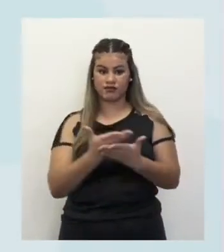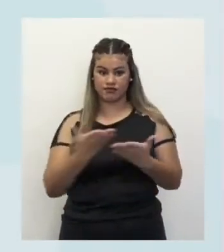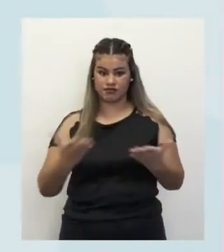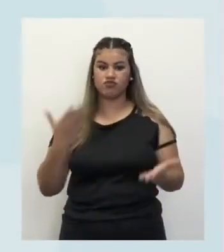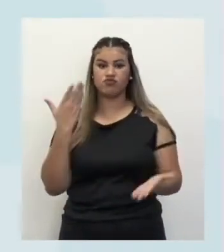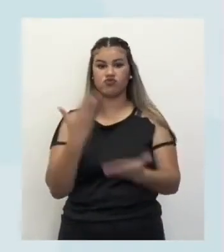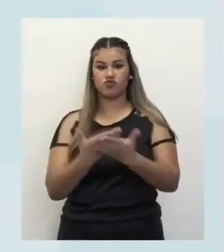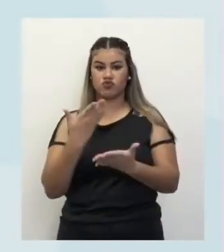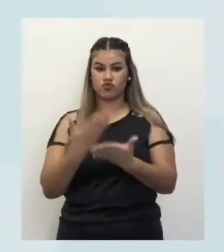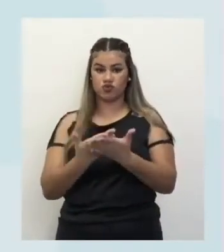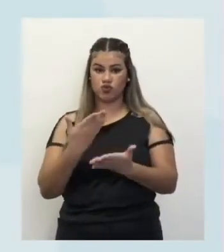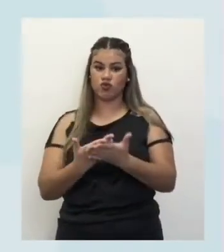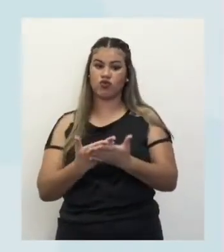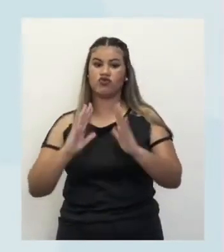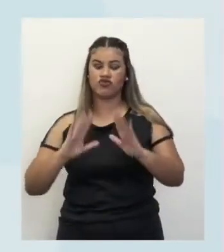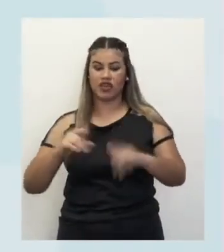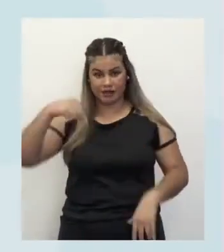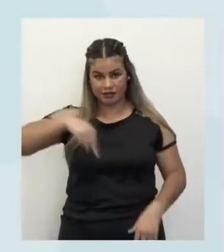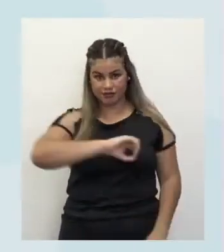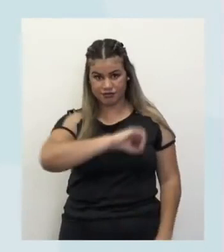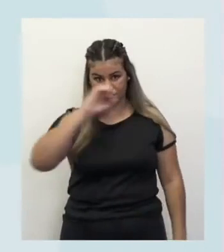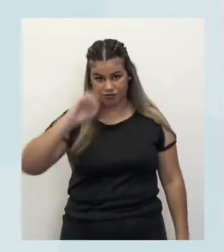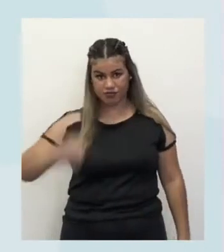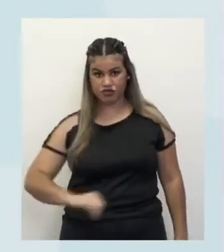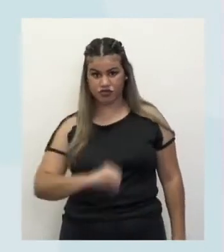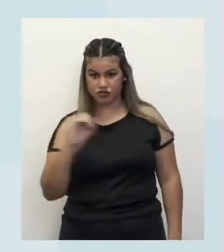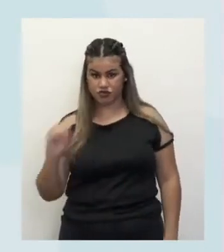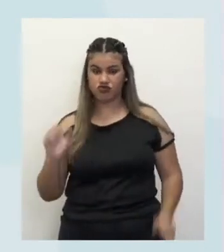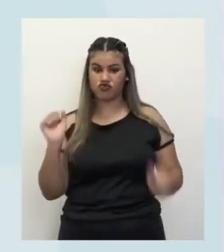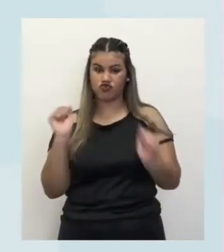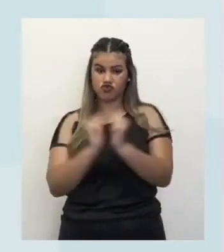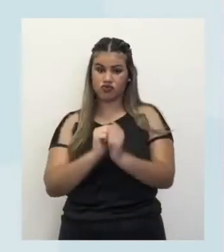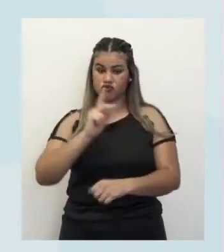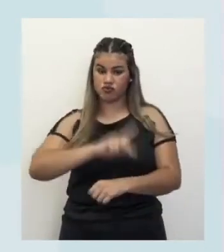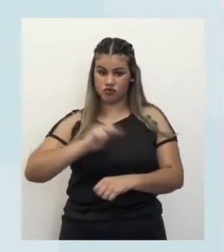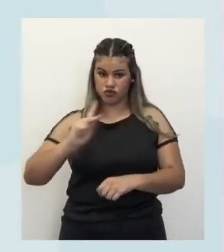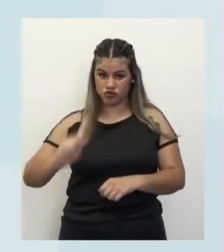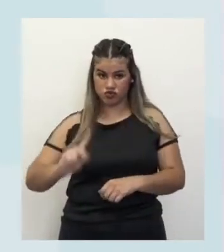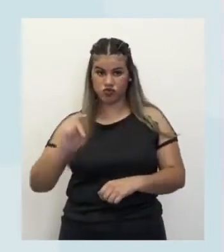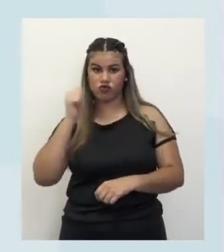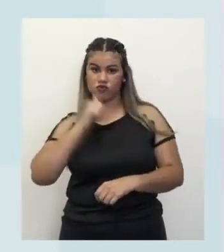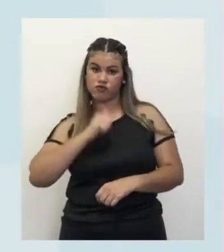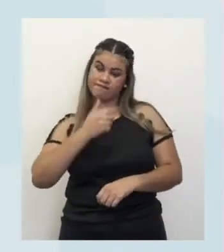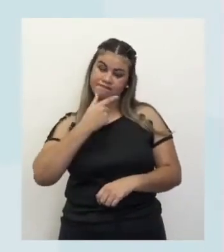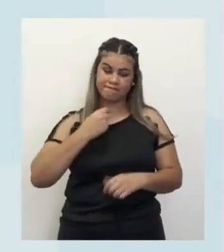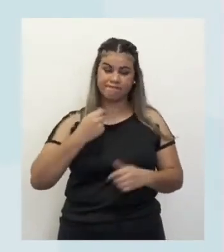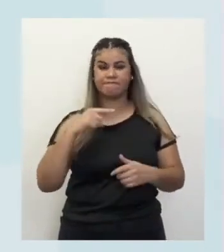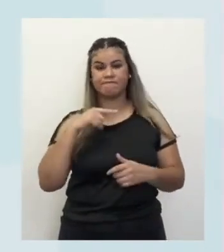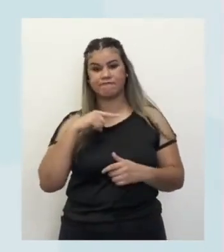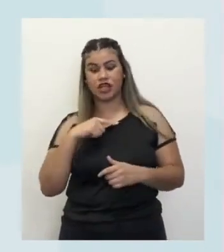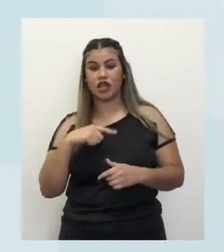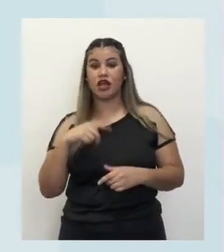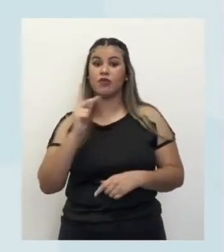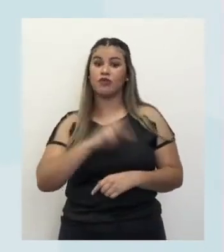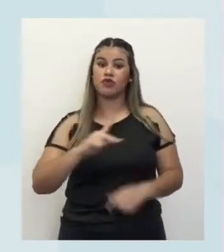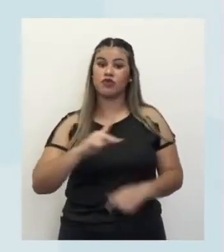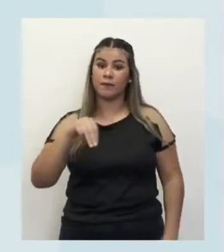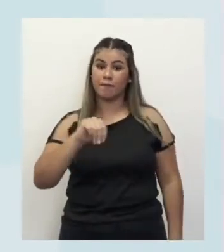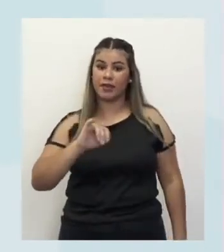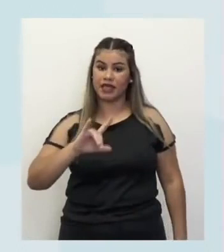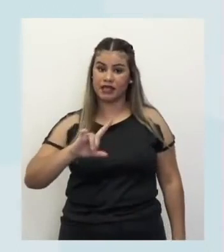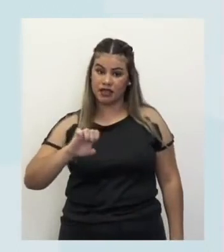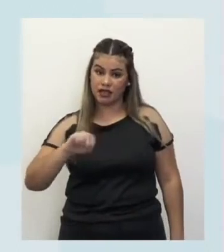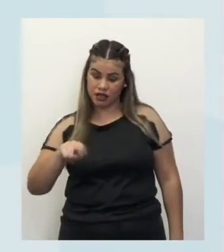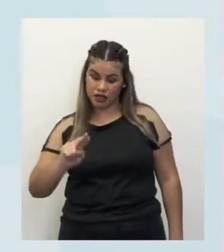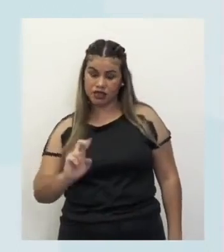estudaram aqui conosco no Centro de Mídias e provavelmente com seu professor, sua professora. A professora Milene e o professor Paulo fizeram